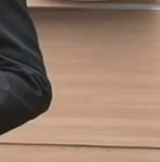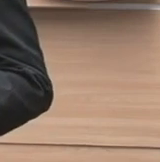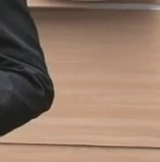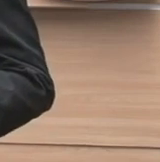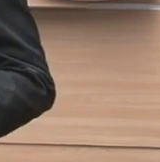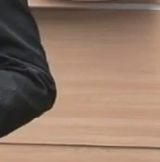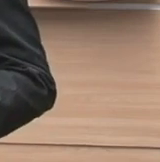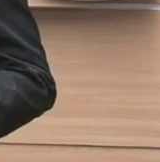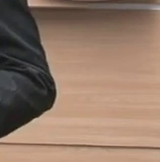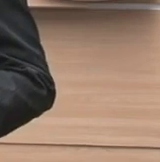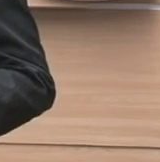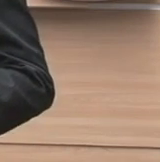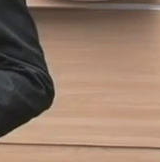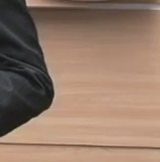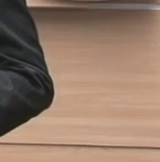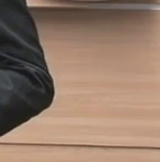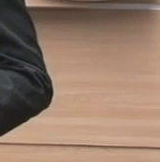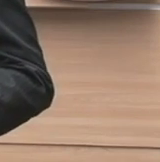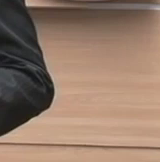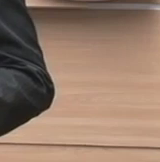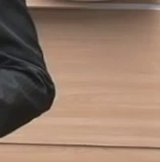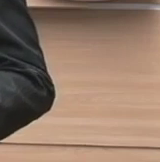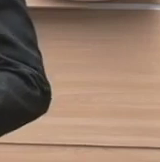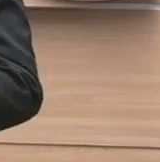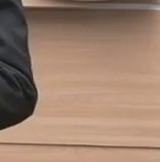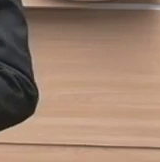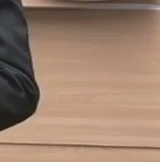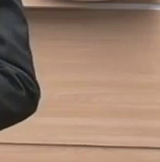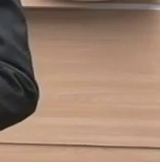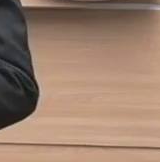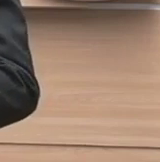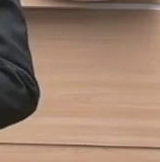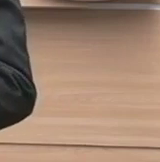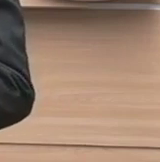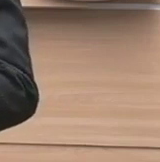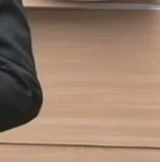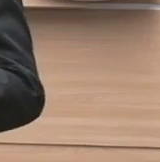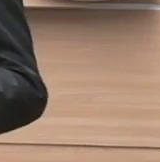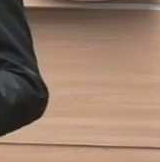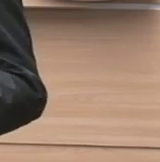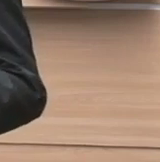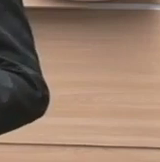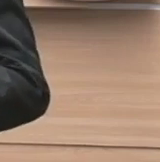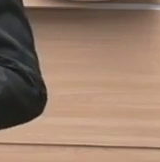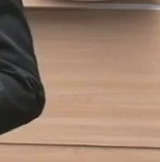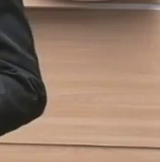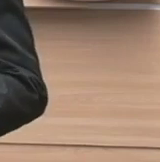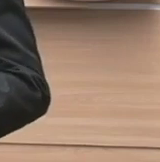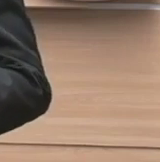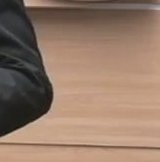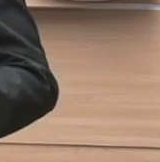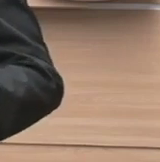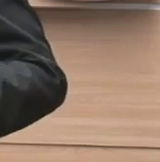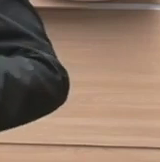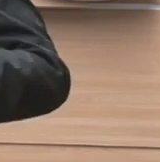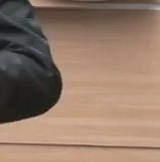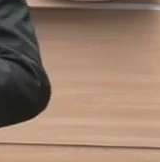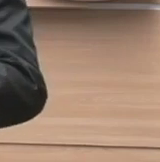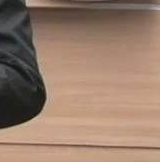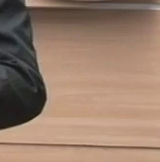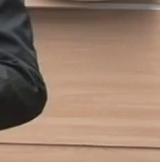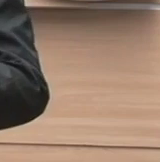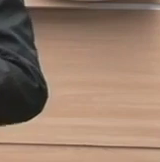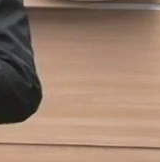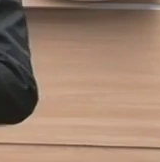reunião ordinária da Câmara do Recife. O vereador Rinaldo Júnior rebateu críticas feitas à gestão municipal sobre uma